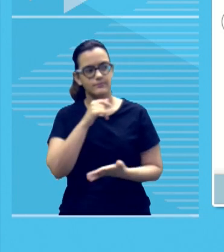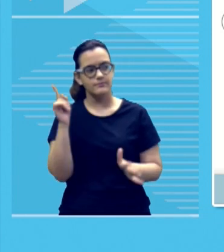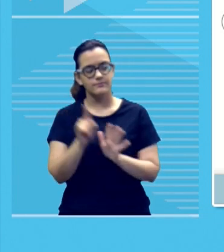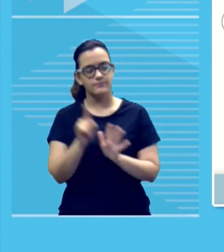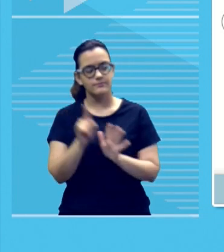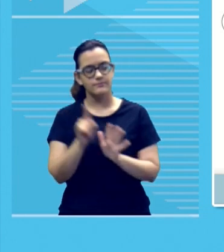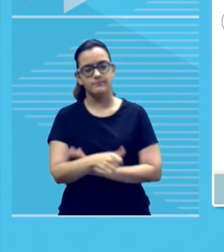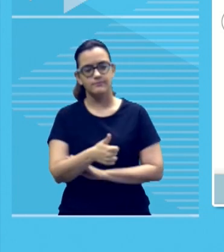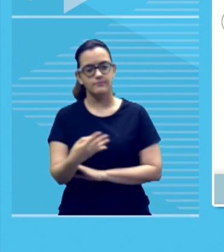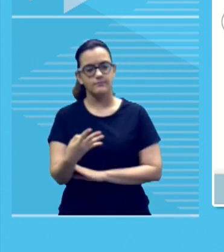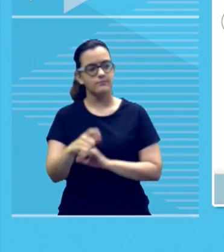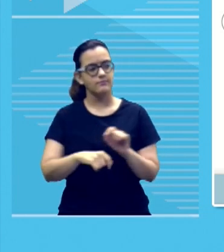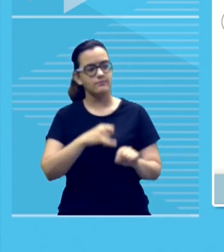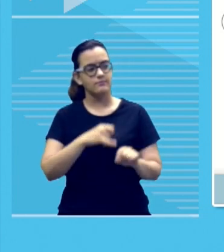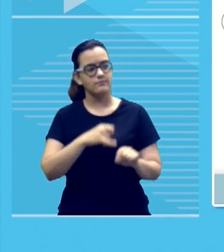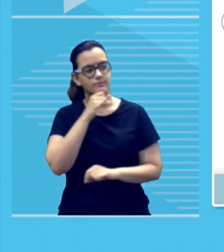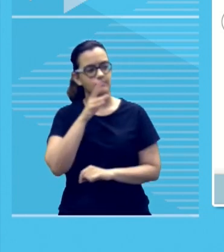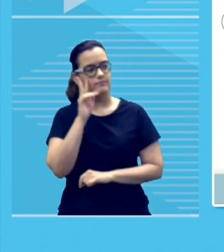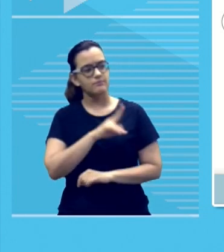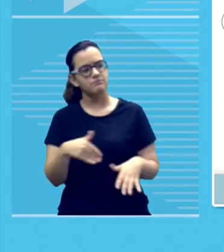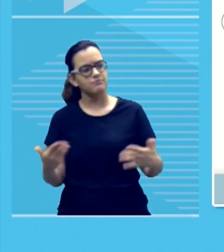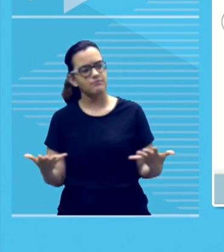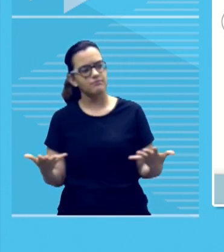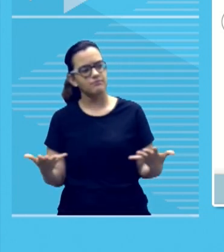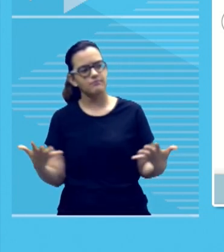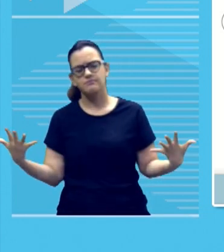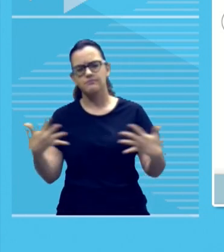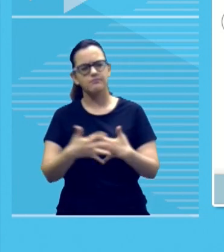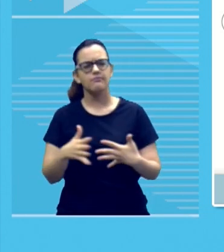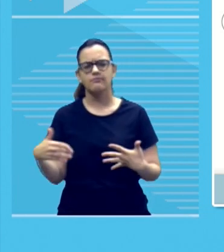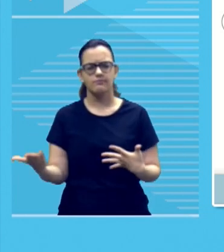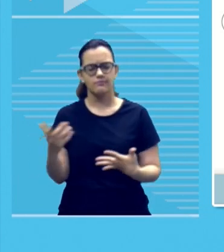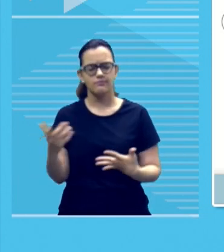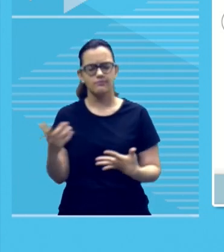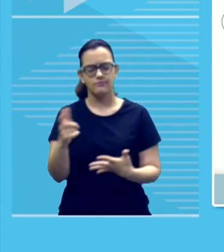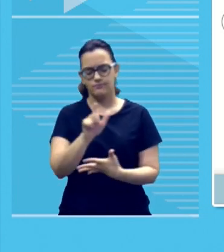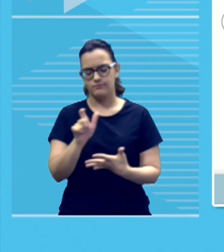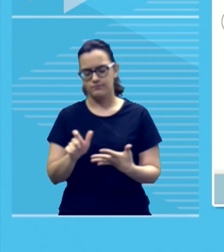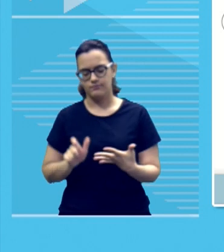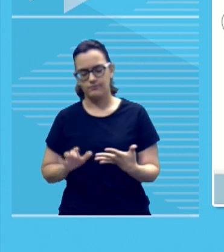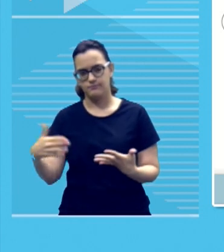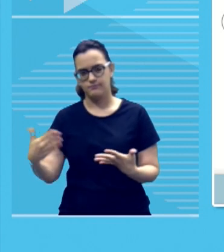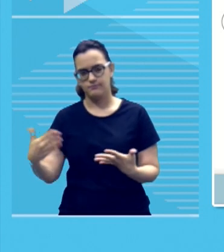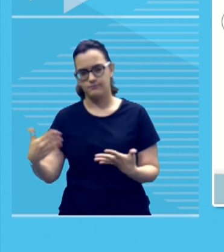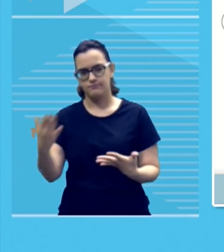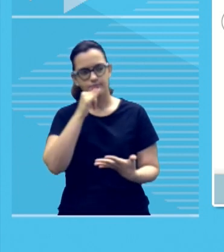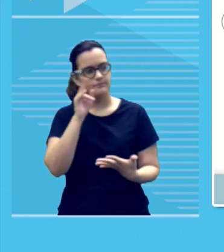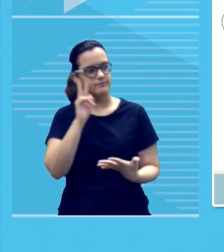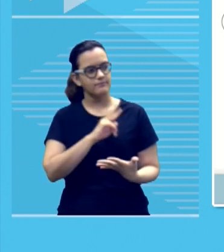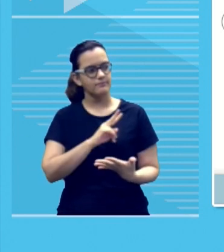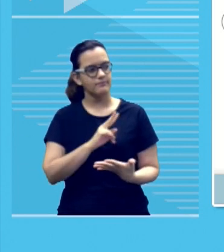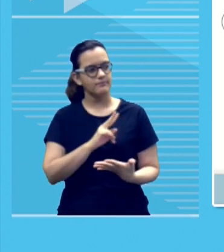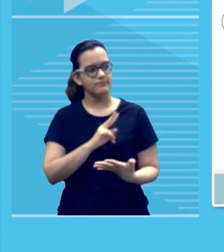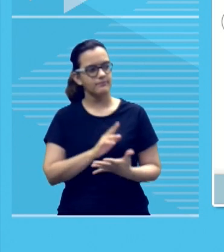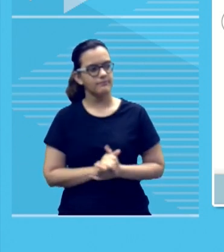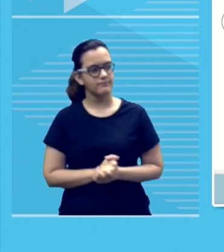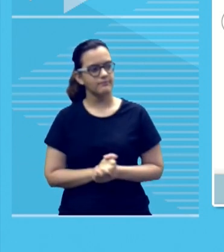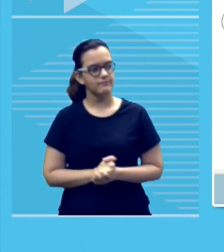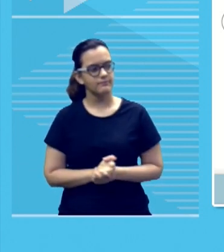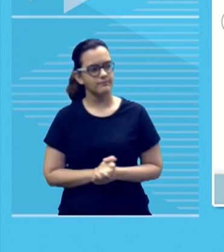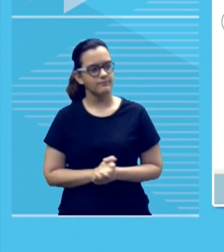só para dizer o tipo de isomeria existente ó mais uma vez pessoal aqui só pode ser cadeia Opa